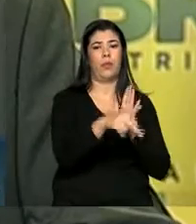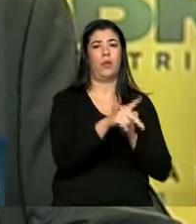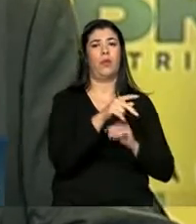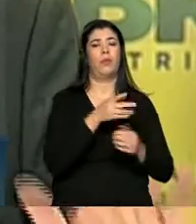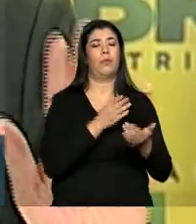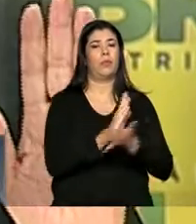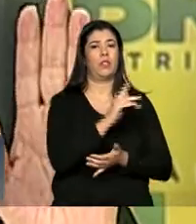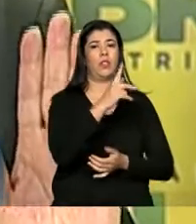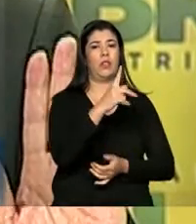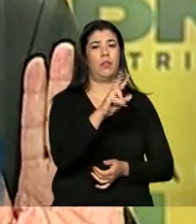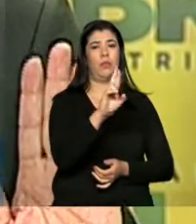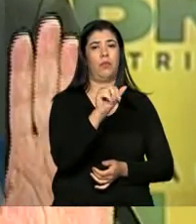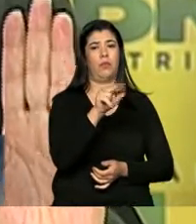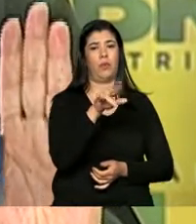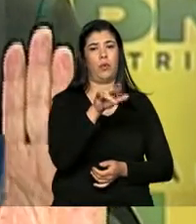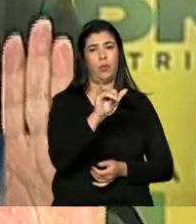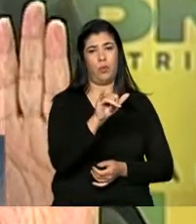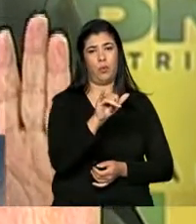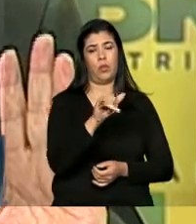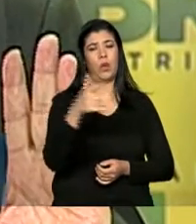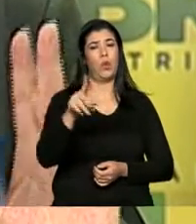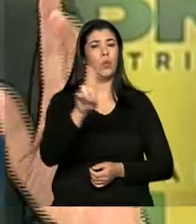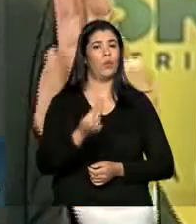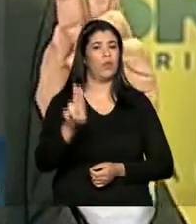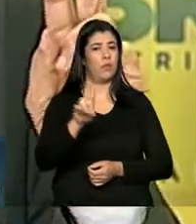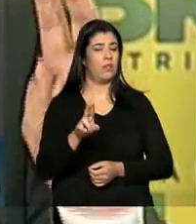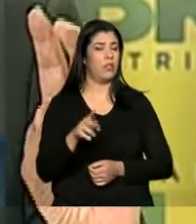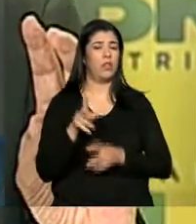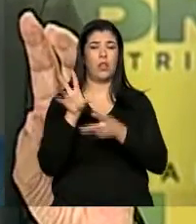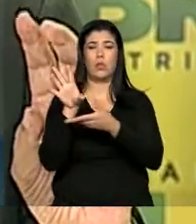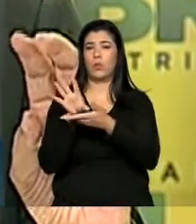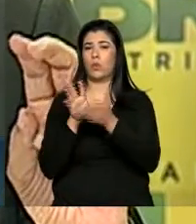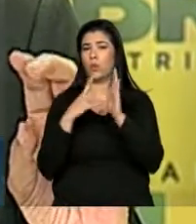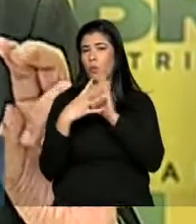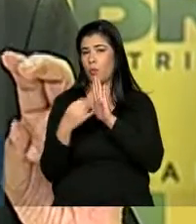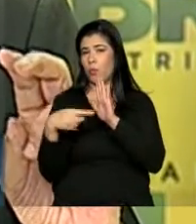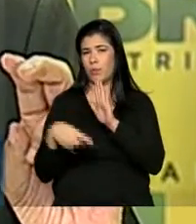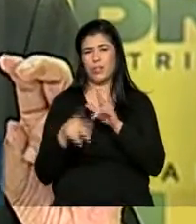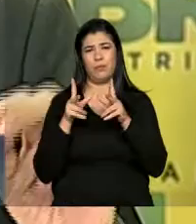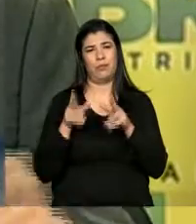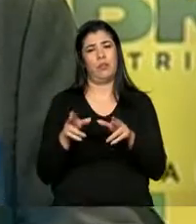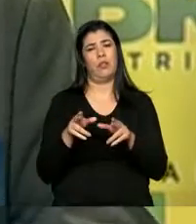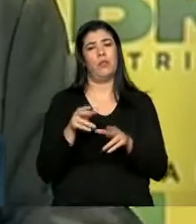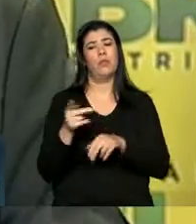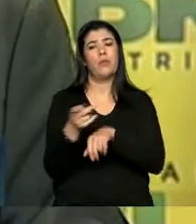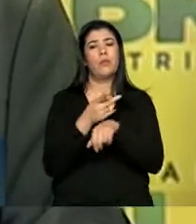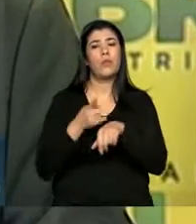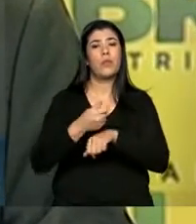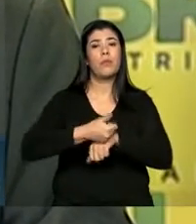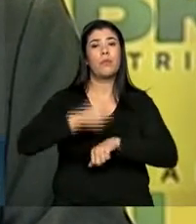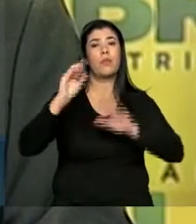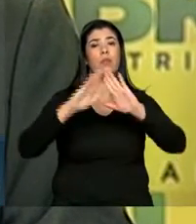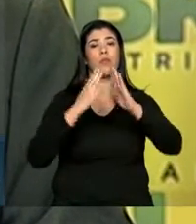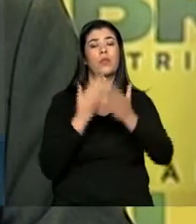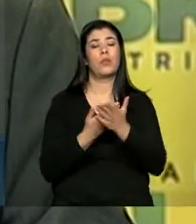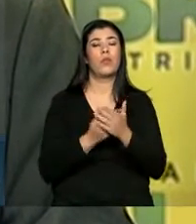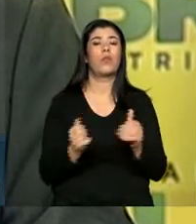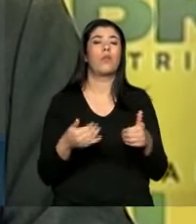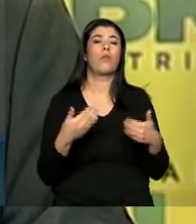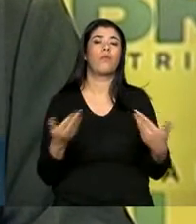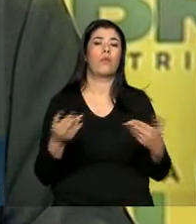critério. Então, nós estamos dizendo, se vai se procurar uma melhor escola, procure-se com esse